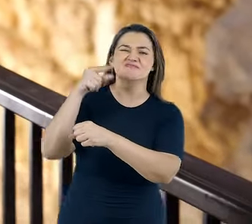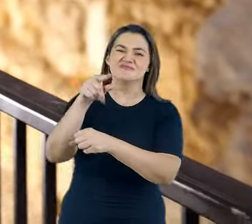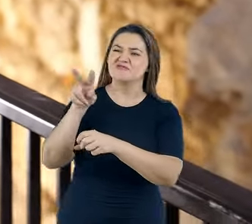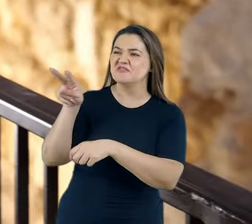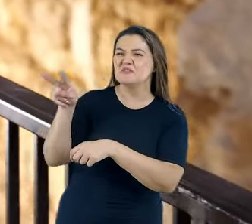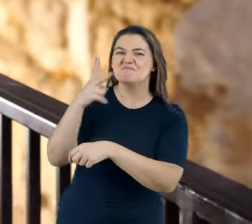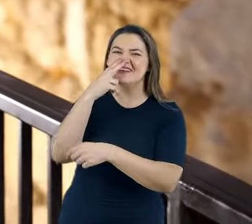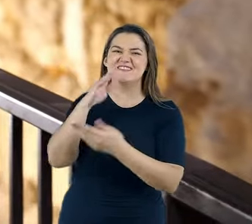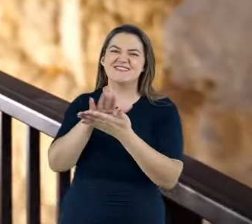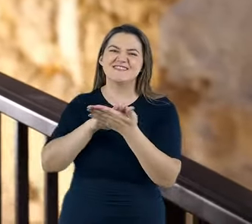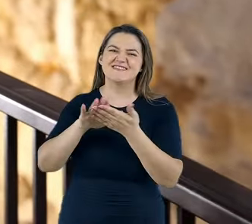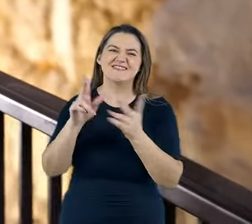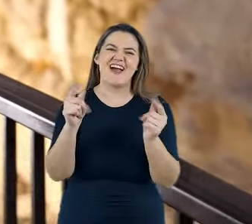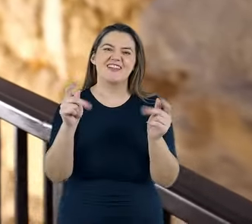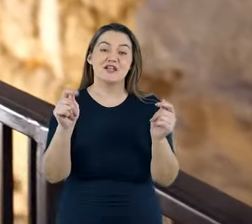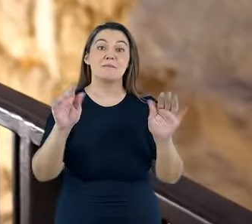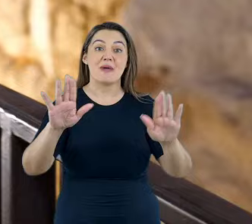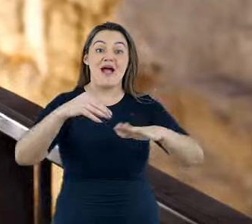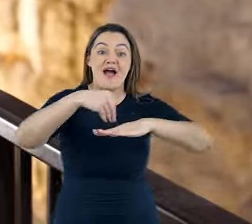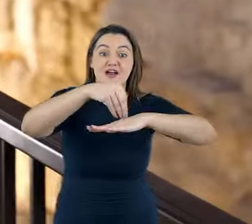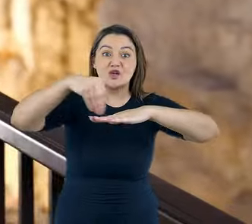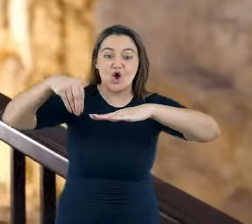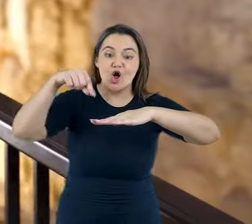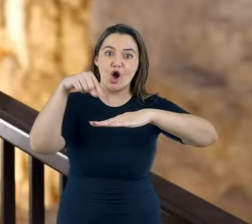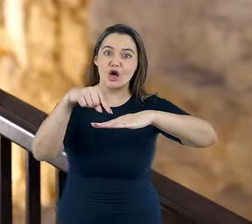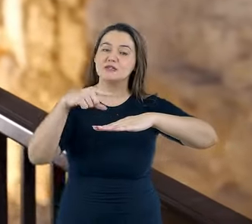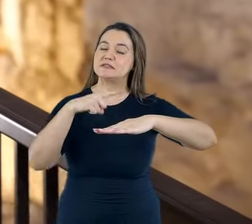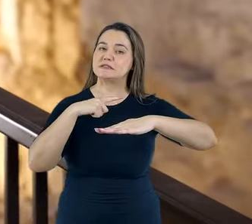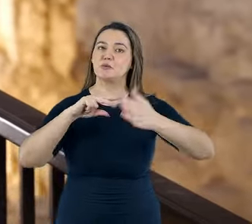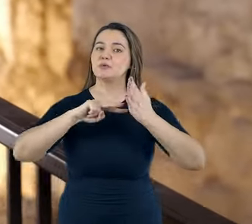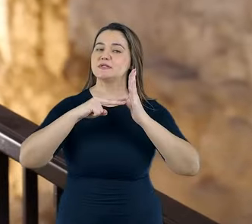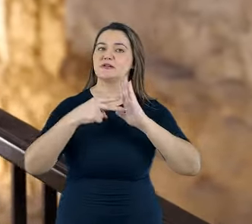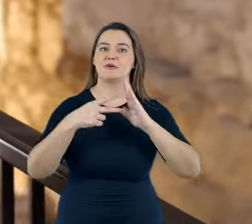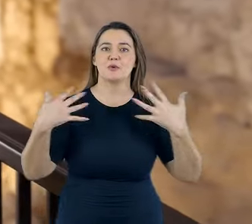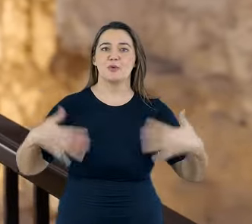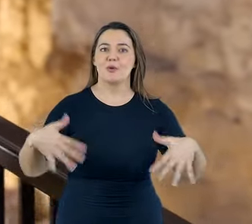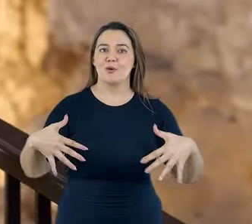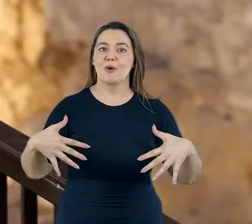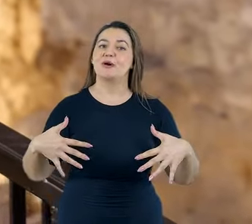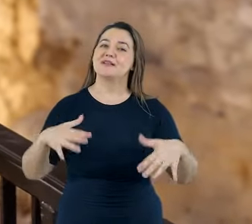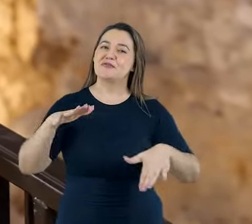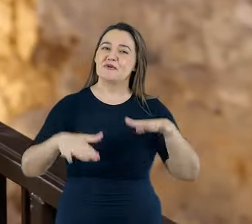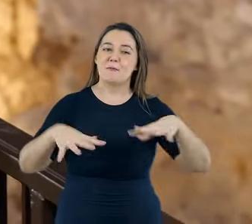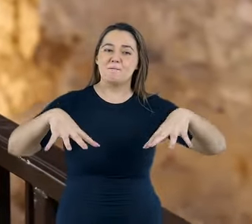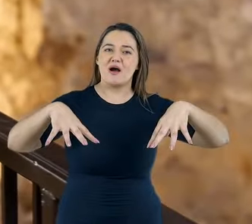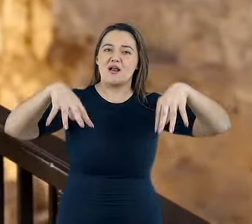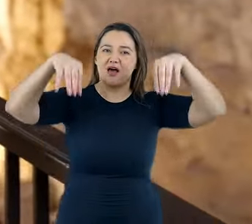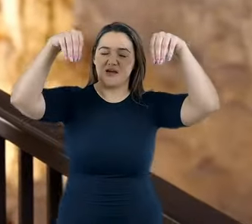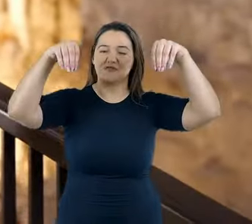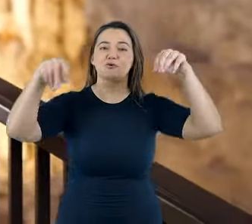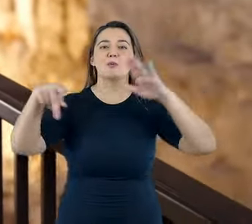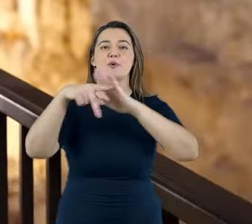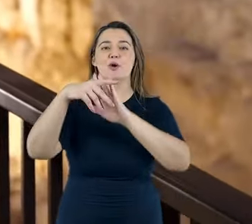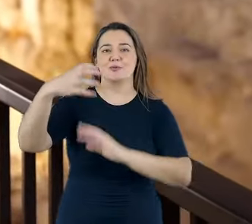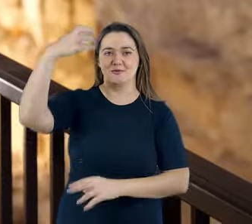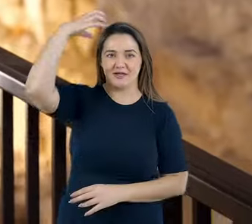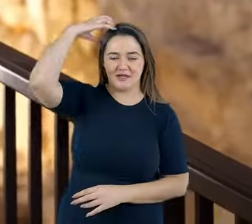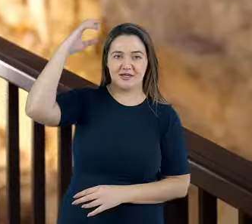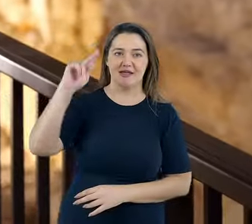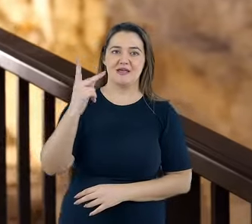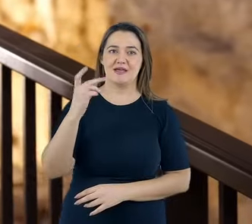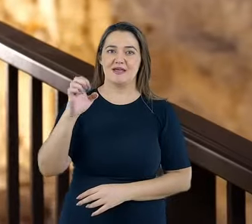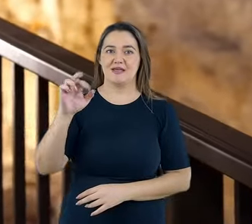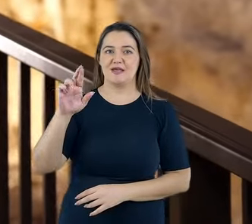não dizer muita coisa, mas eu garanto que, arqueologicamente falando, aqui é o provável lugar do Palácio de Herodes